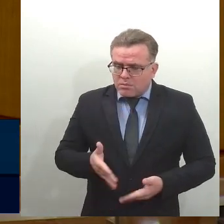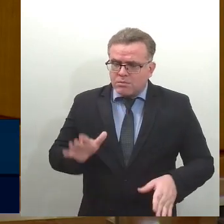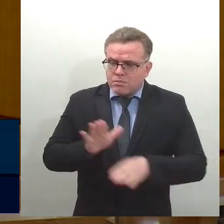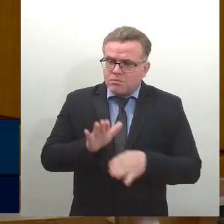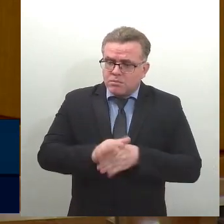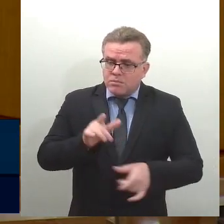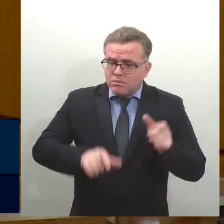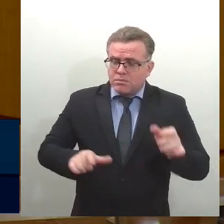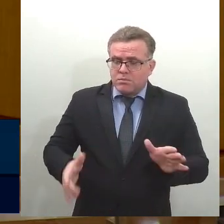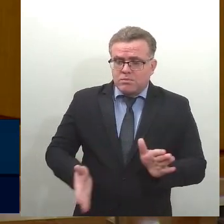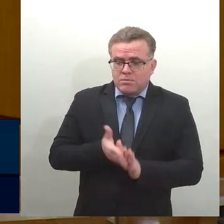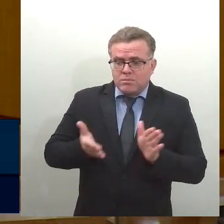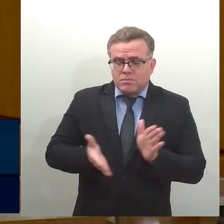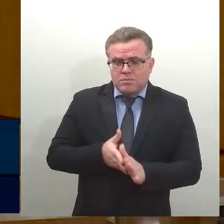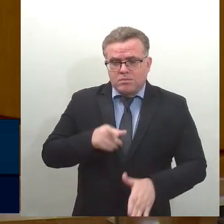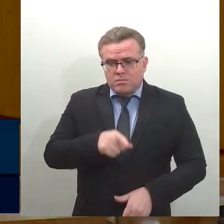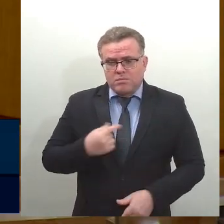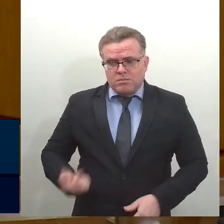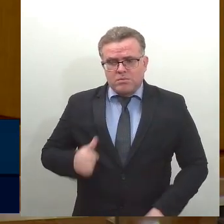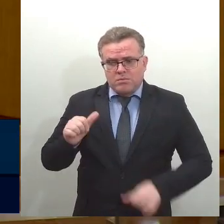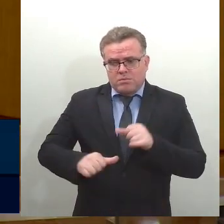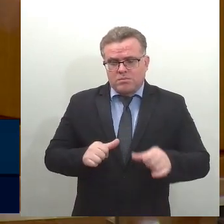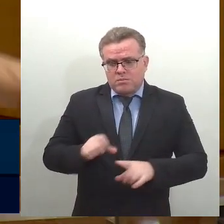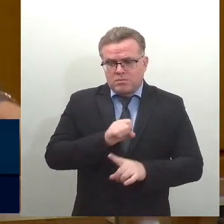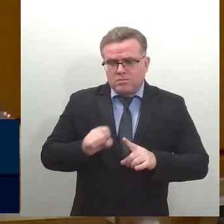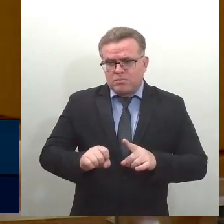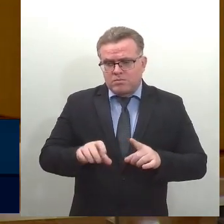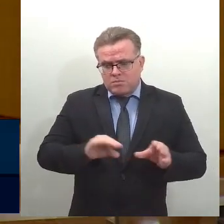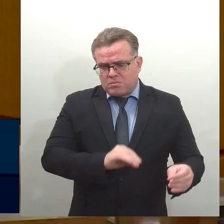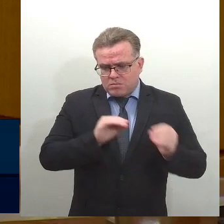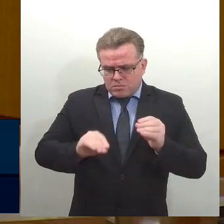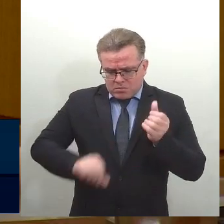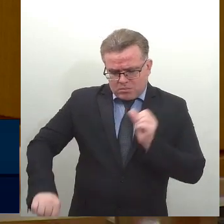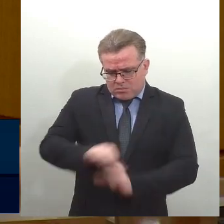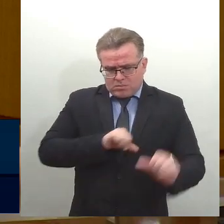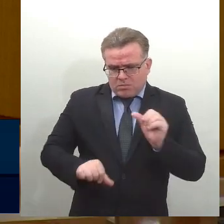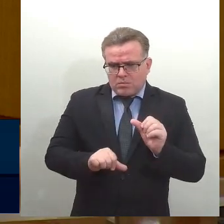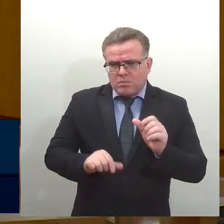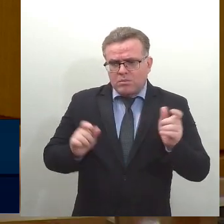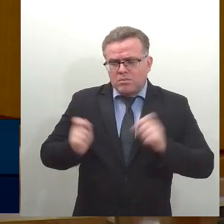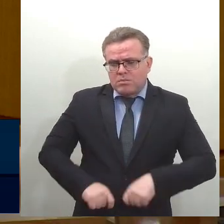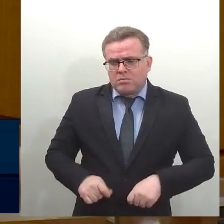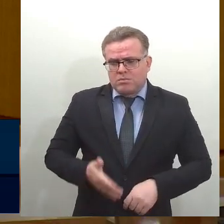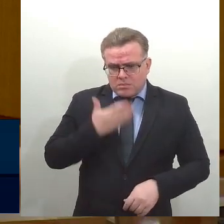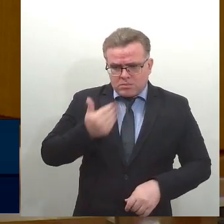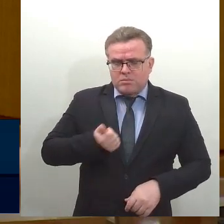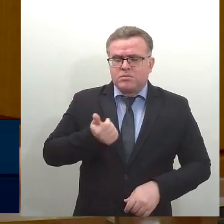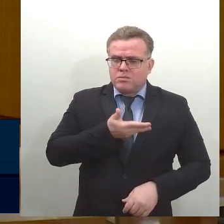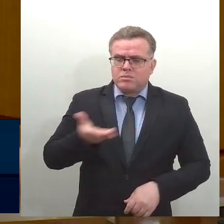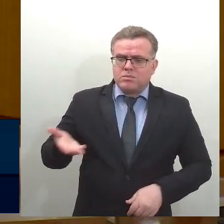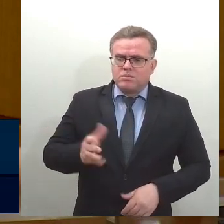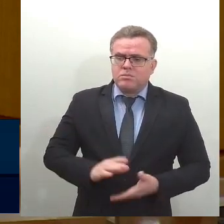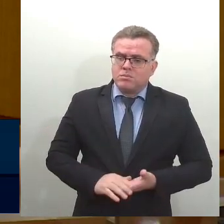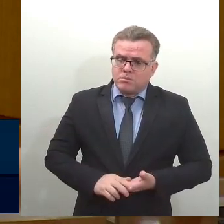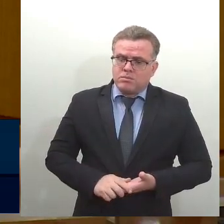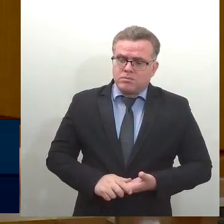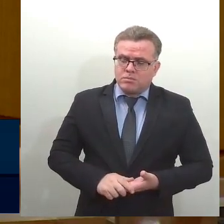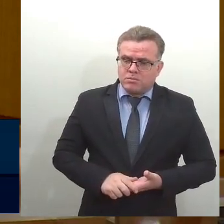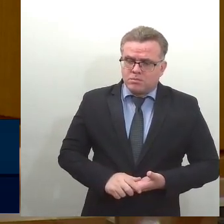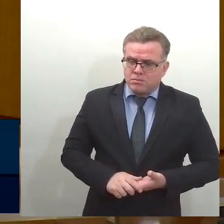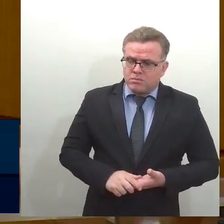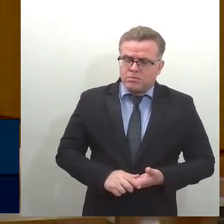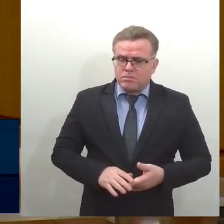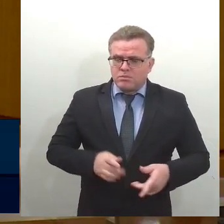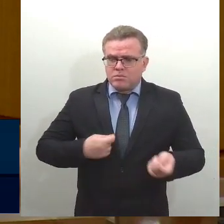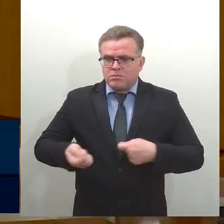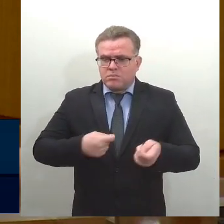realidade social ruim e dê ela de alguma forma melhor ao seu povo. Sem negociata, sem elitismo,